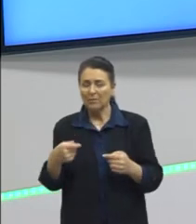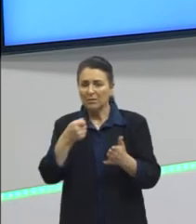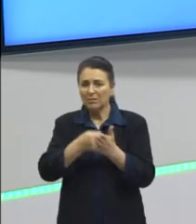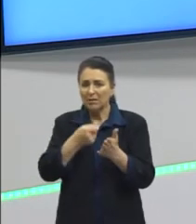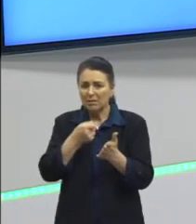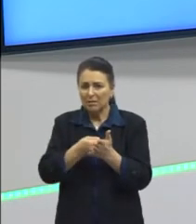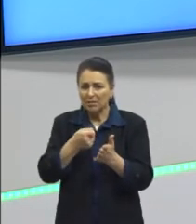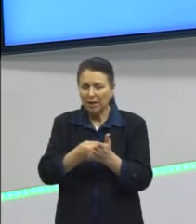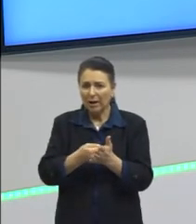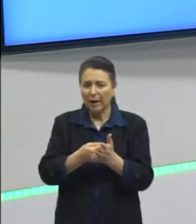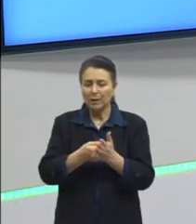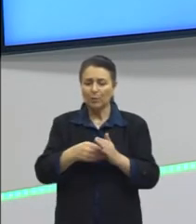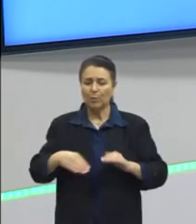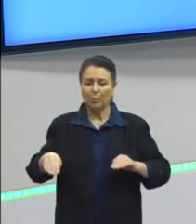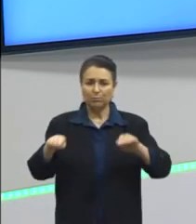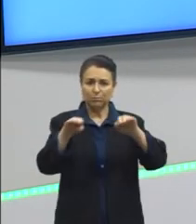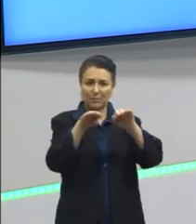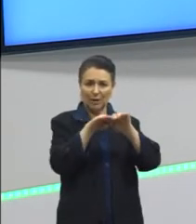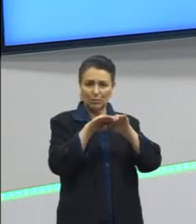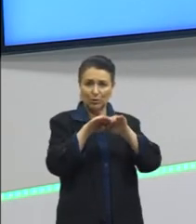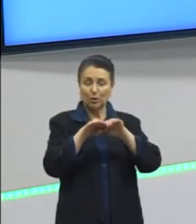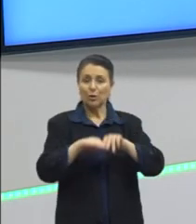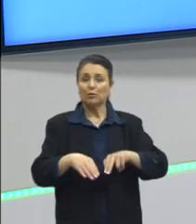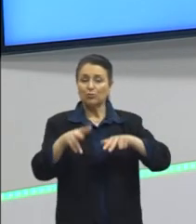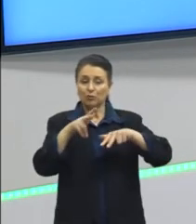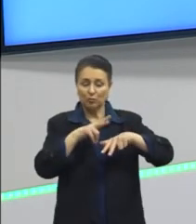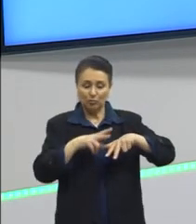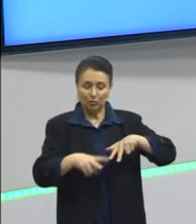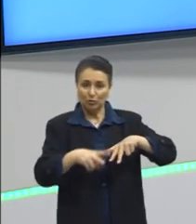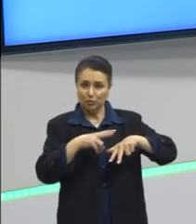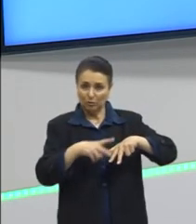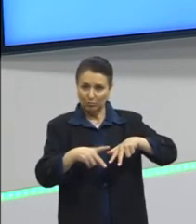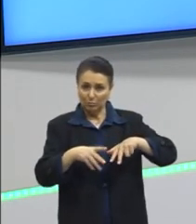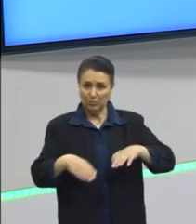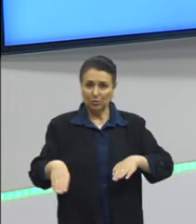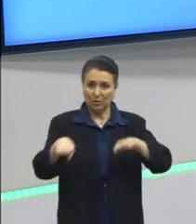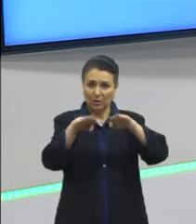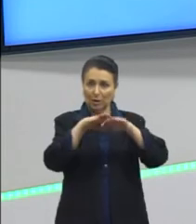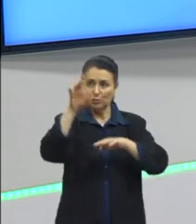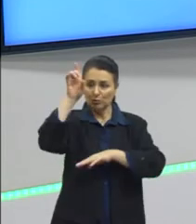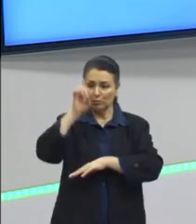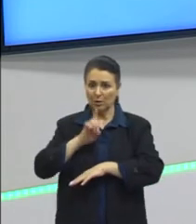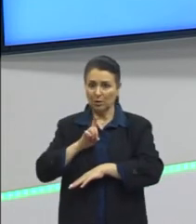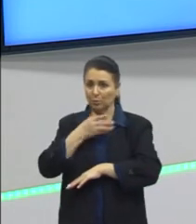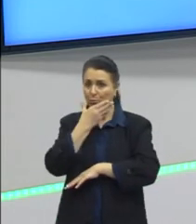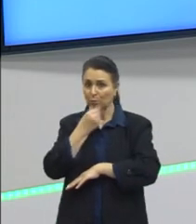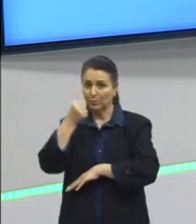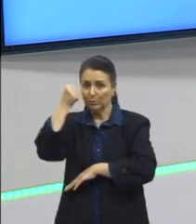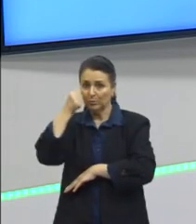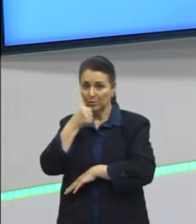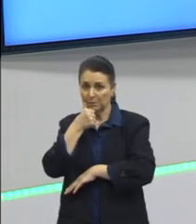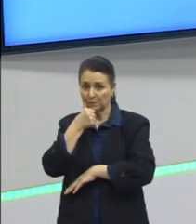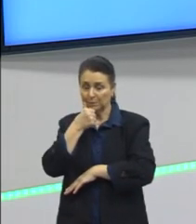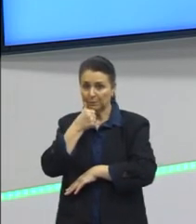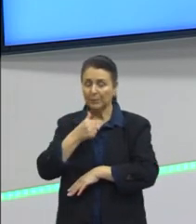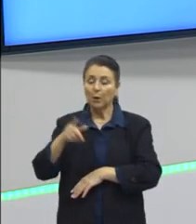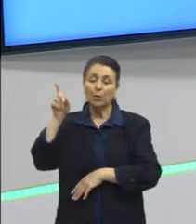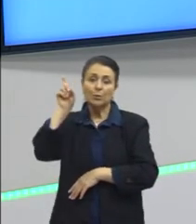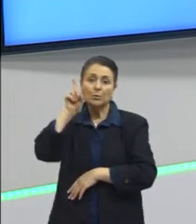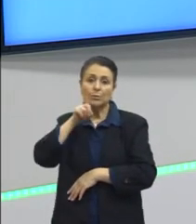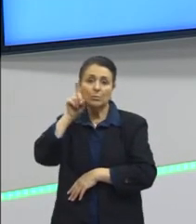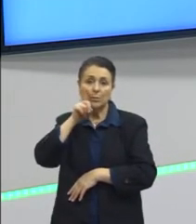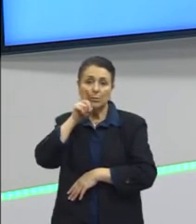né de uma Equidade de gênero no Afeganistão né de uma igualdade de direitos entre homens e mulheres os Estados Unidos